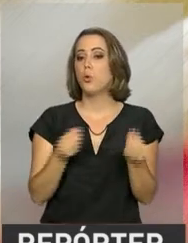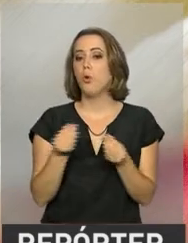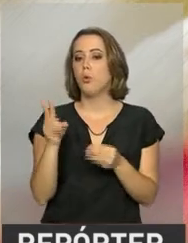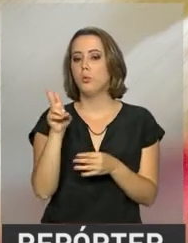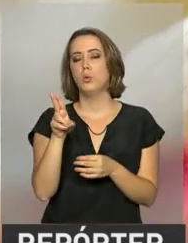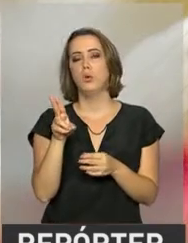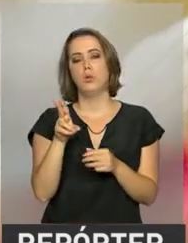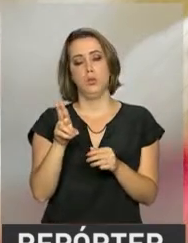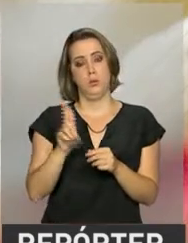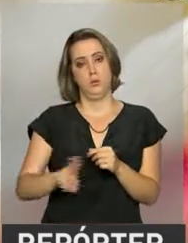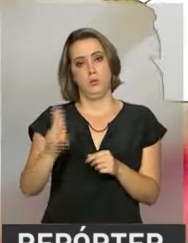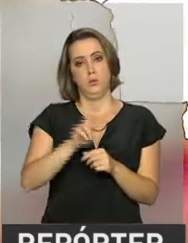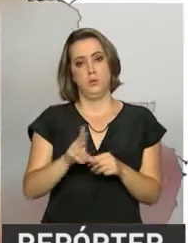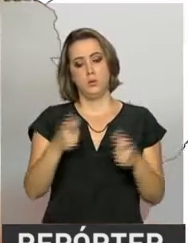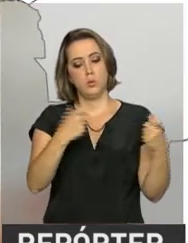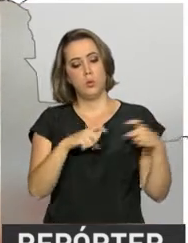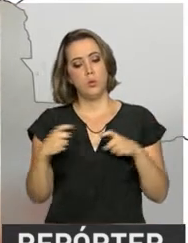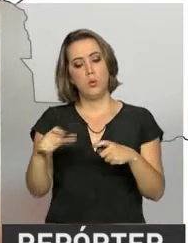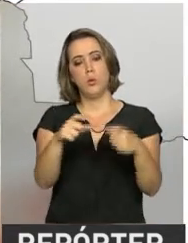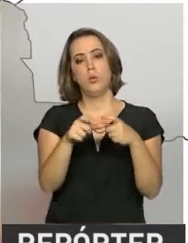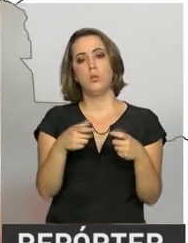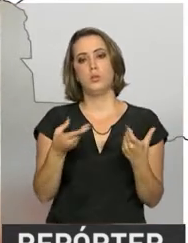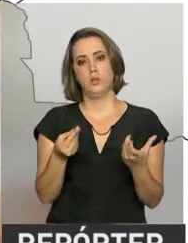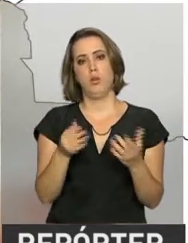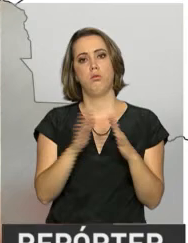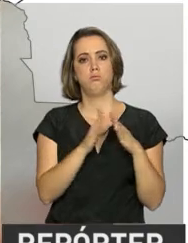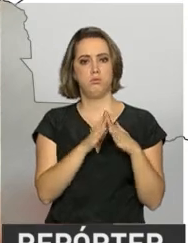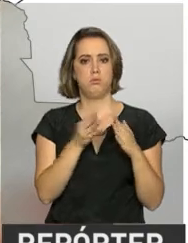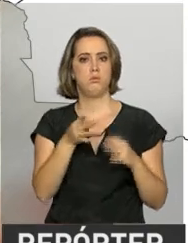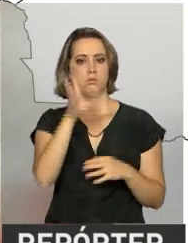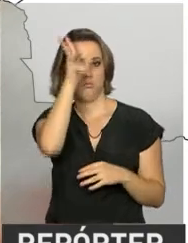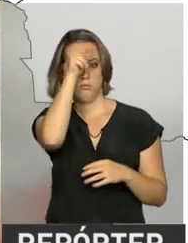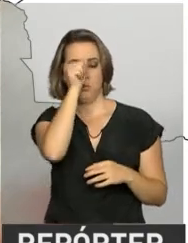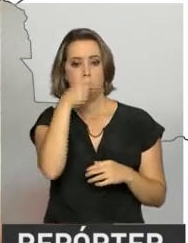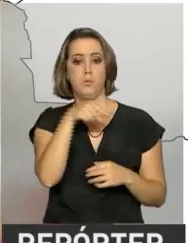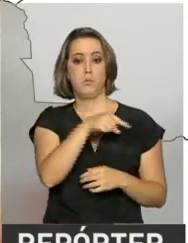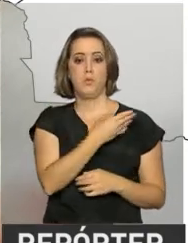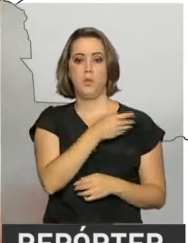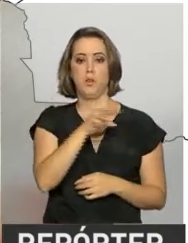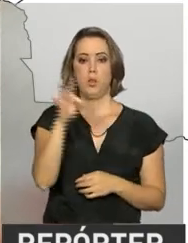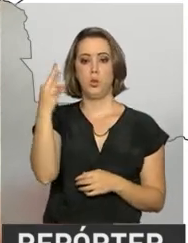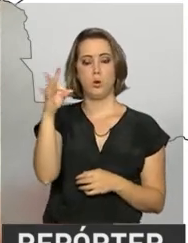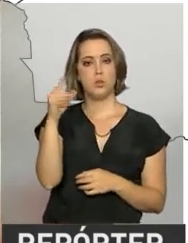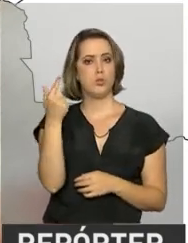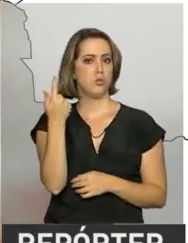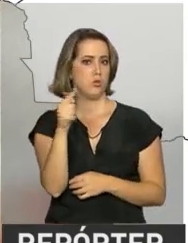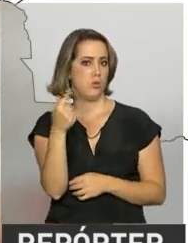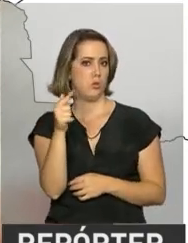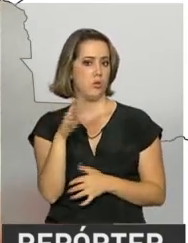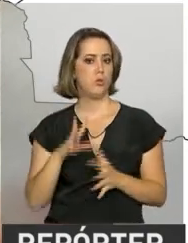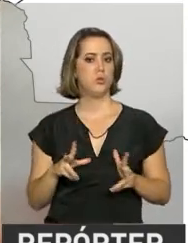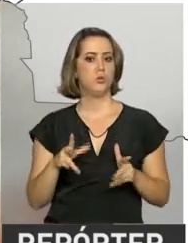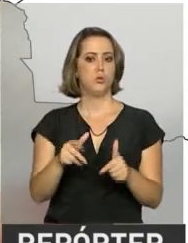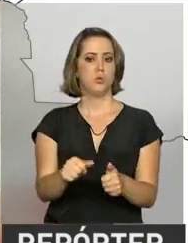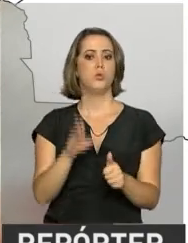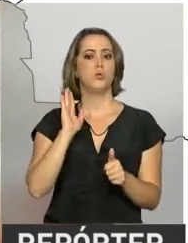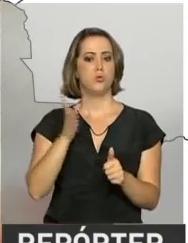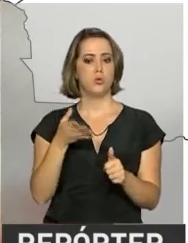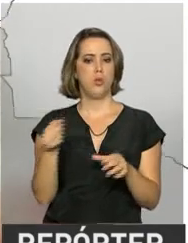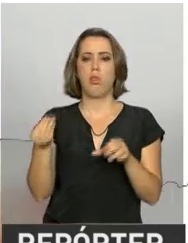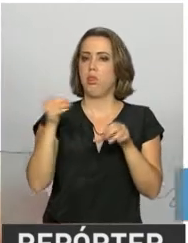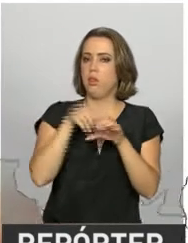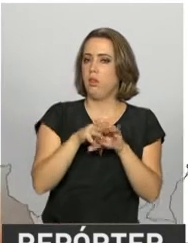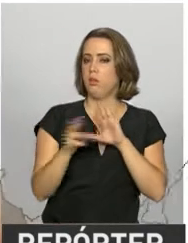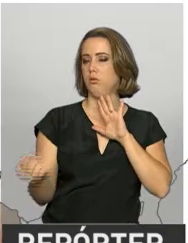instalações em estados do centro oeste como goiás e tocantins a maior parte ou a totalidade das granjas já estão dentro